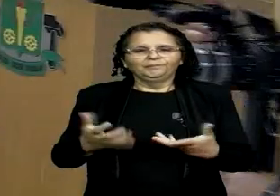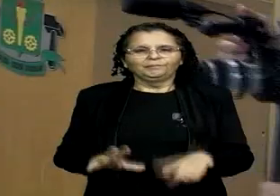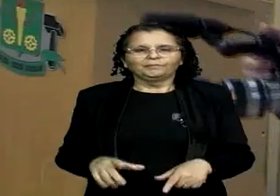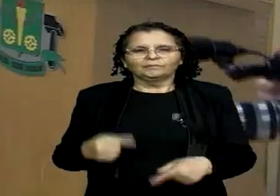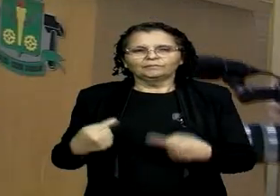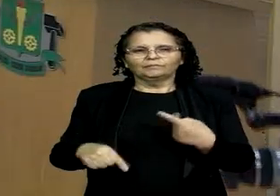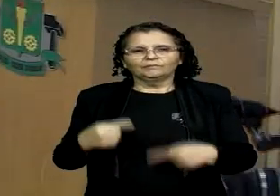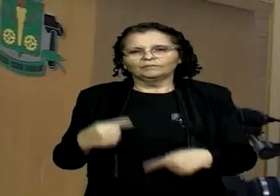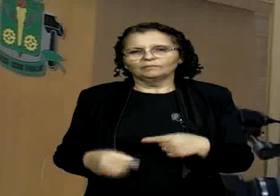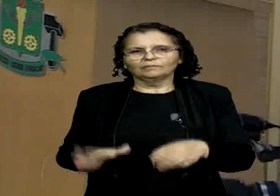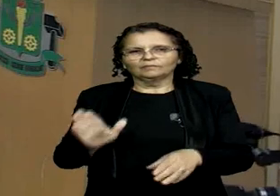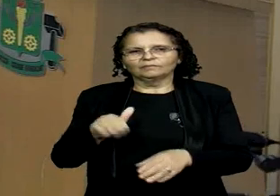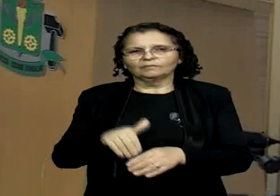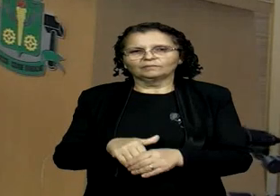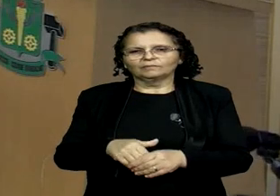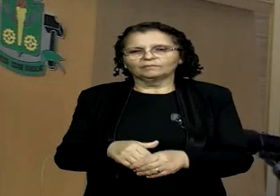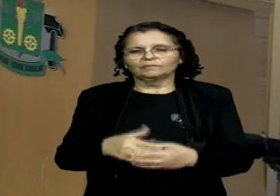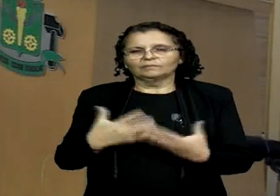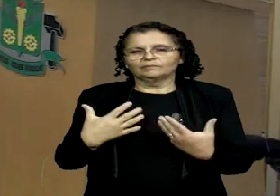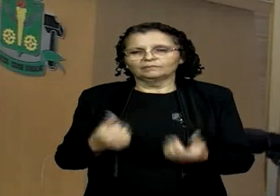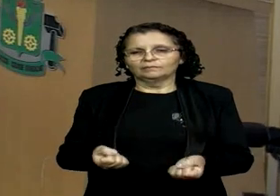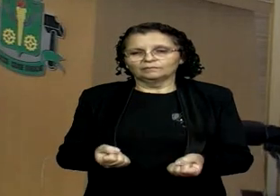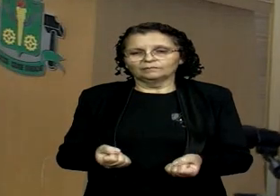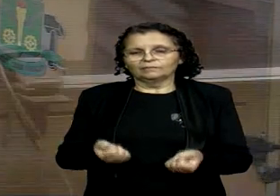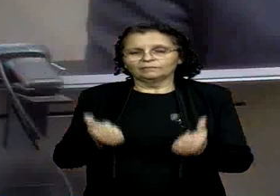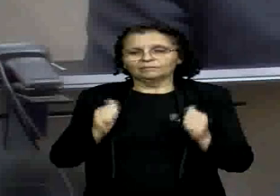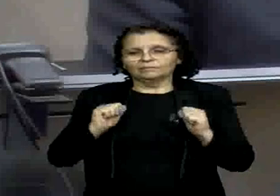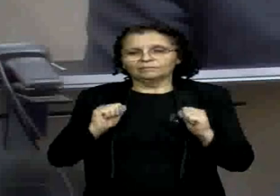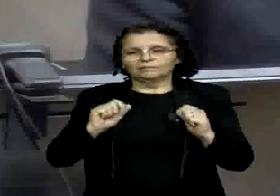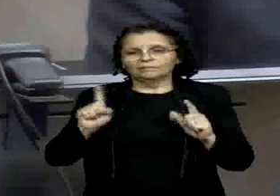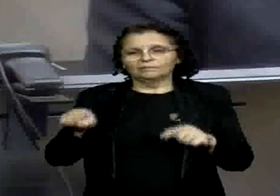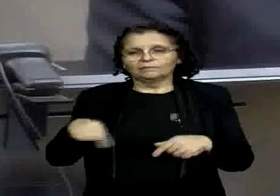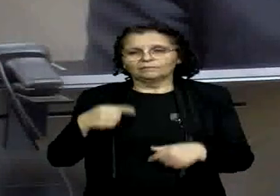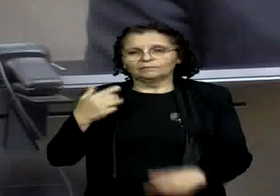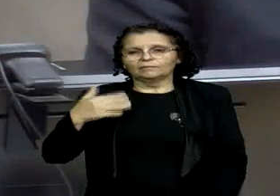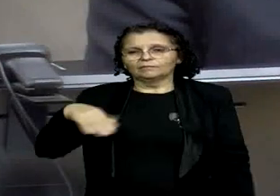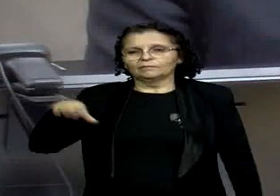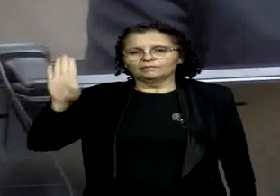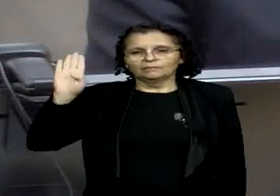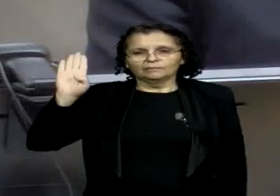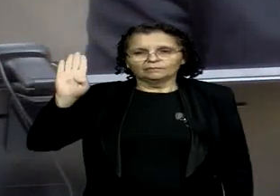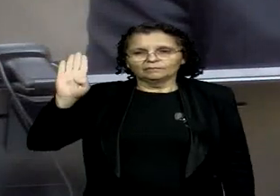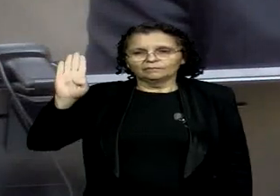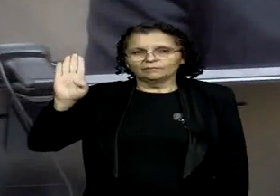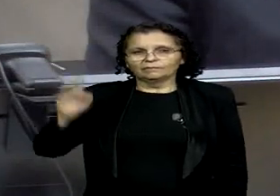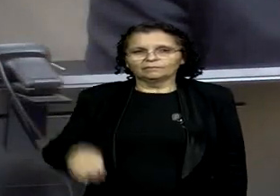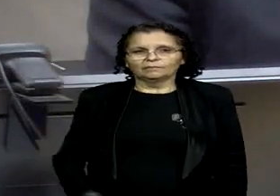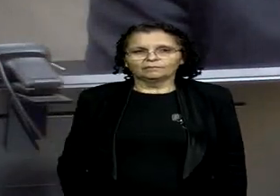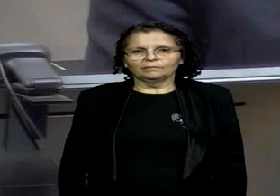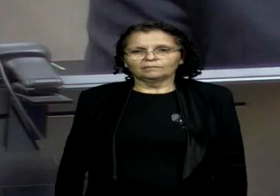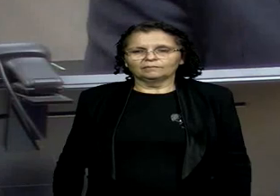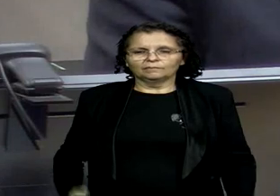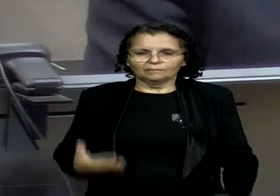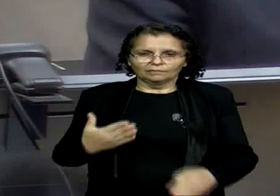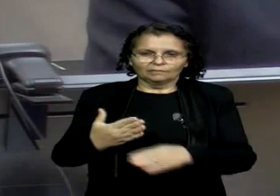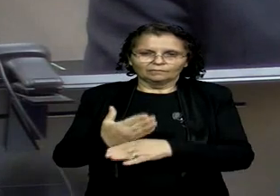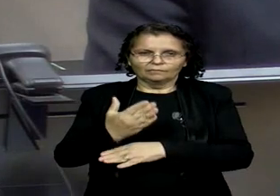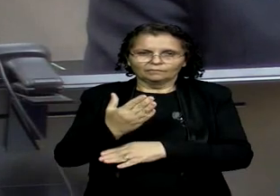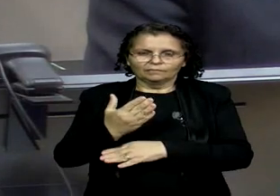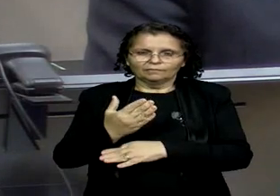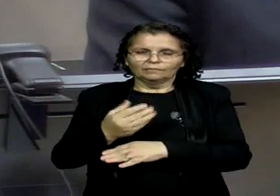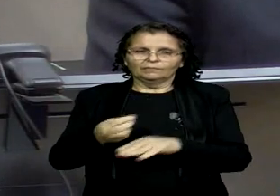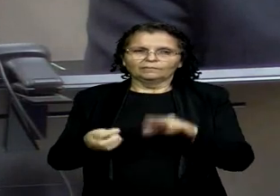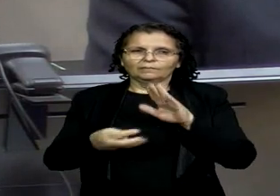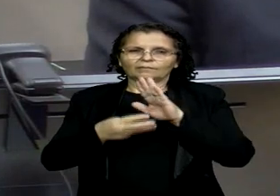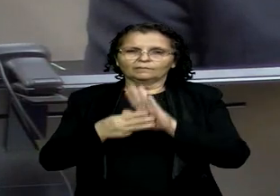quem queira discutir, está em votação. Os vereadores favoráveis permaneçam como estão, os contrários se manifestam. Aprovada